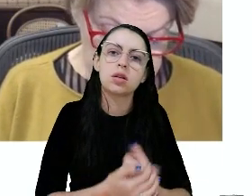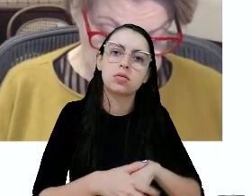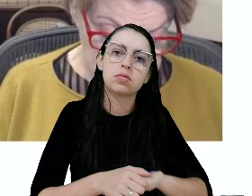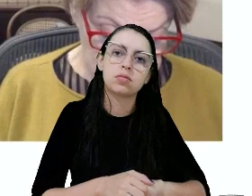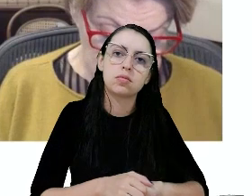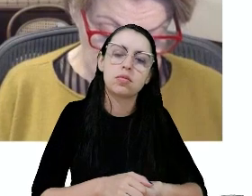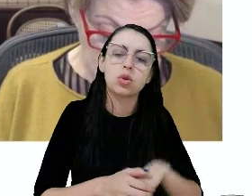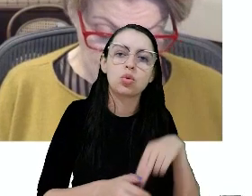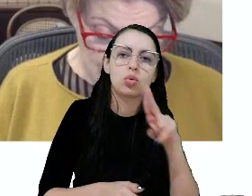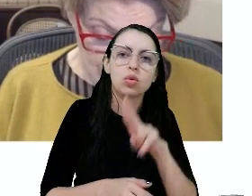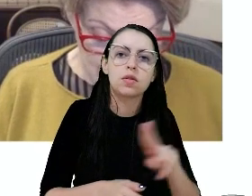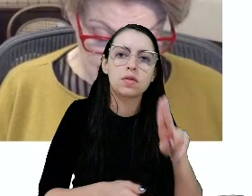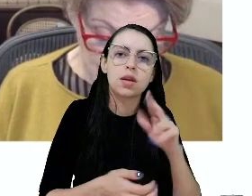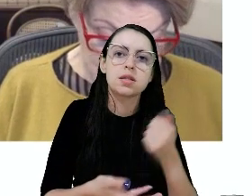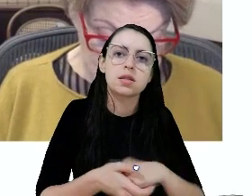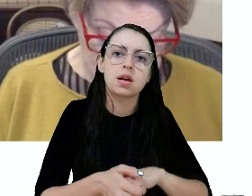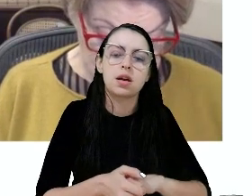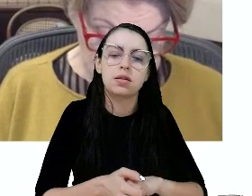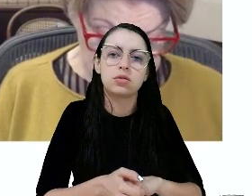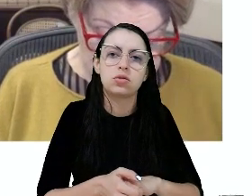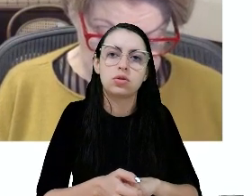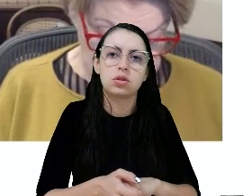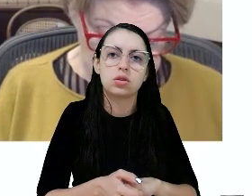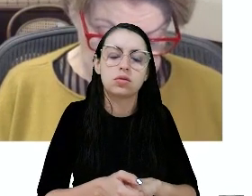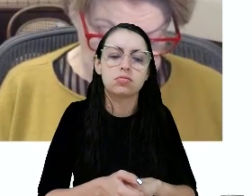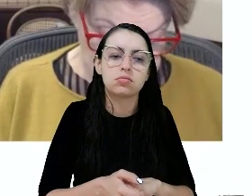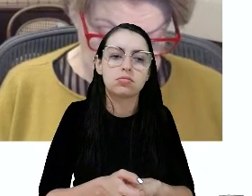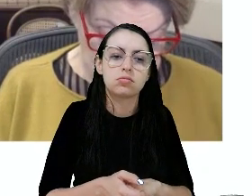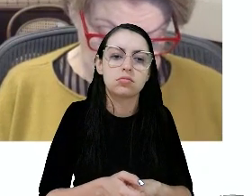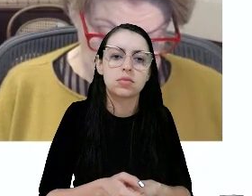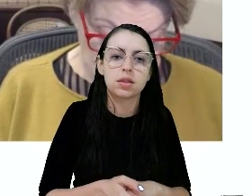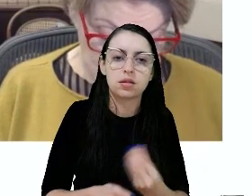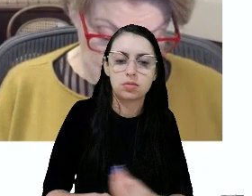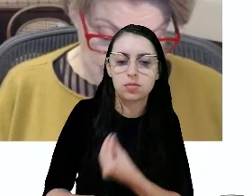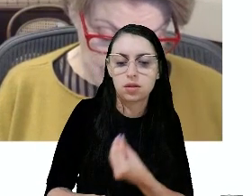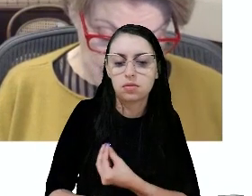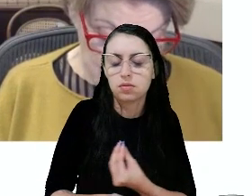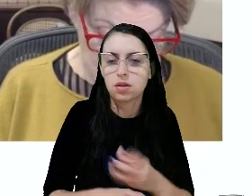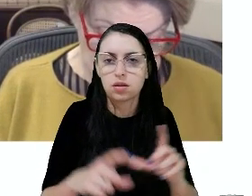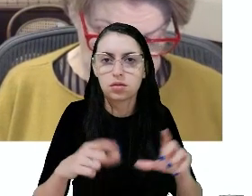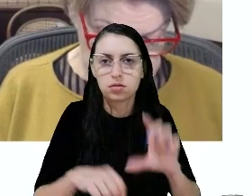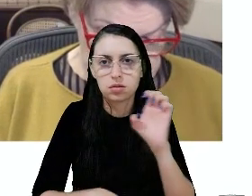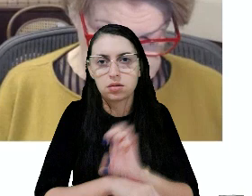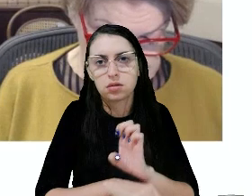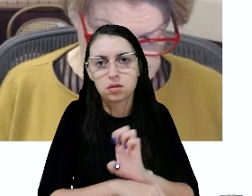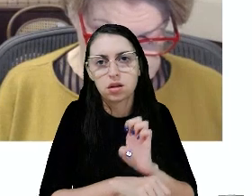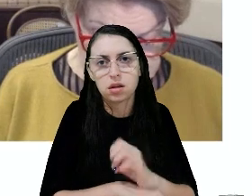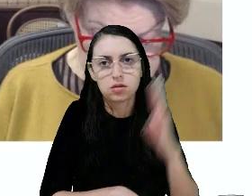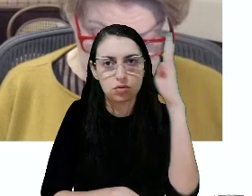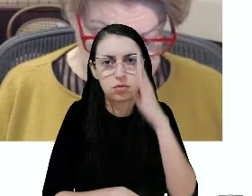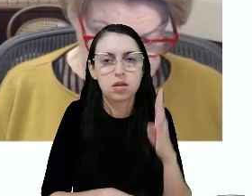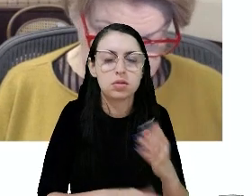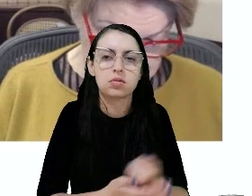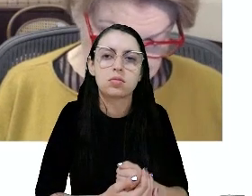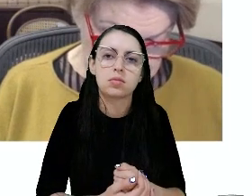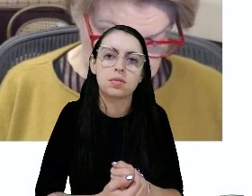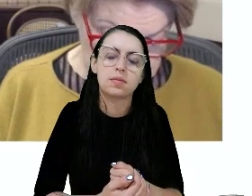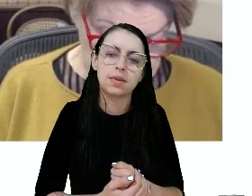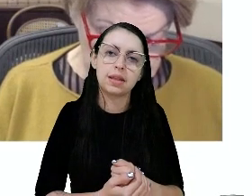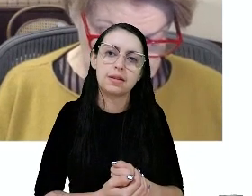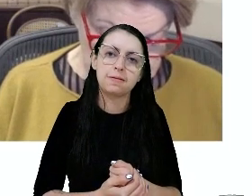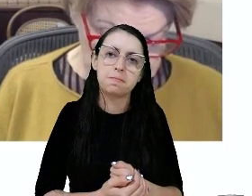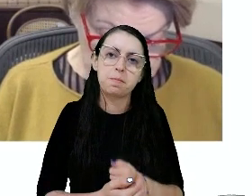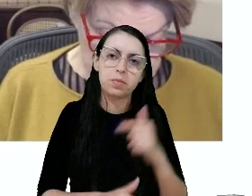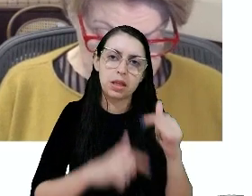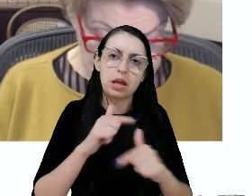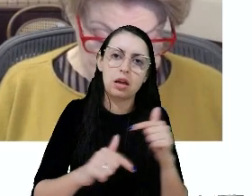Gerando Falcões e a Universidade da Liderança Social, que já está presente em quase 100% dos estados brasileiros,